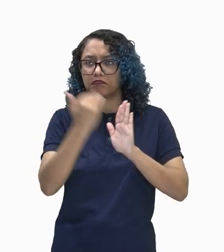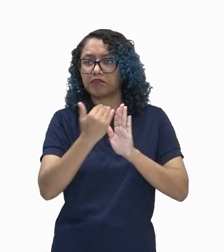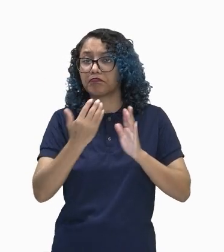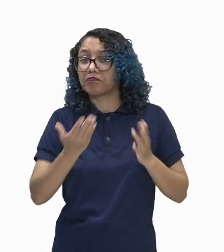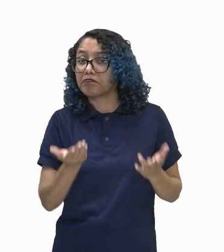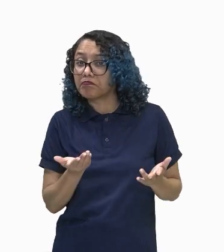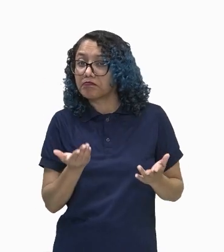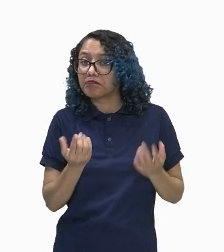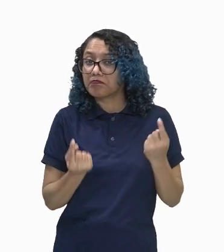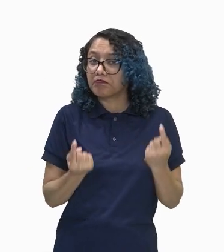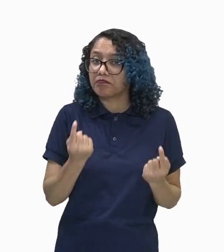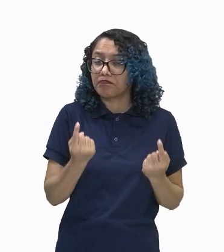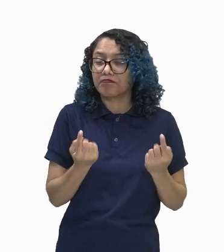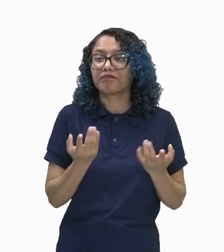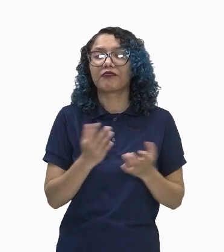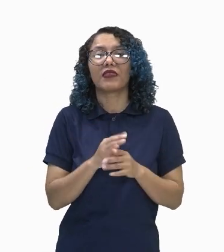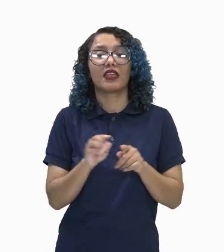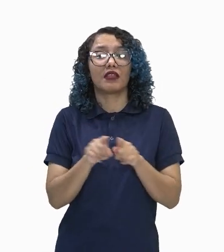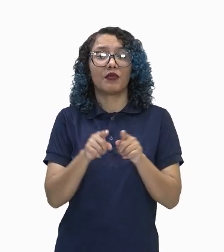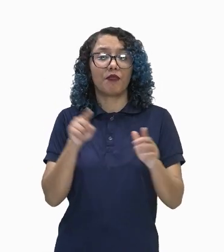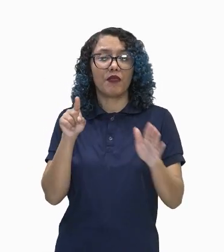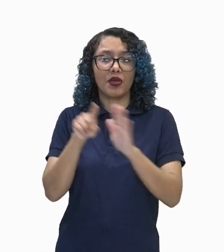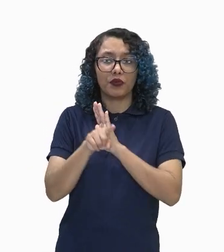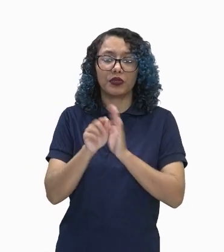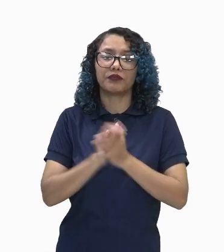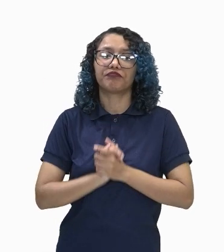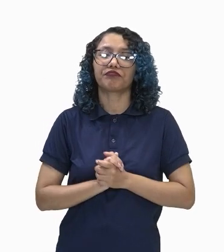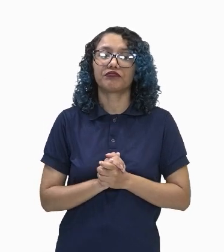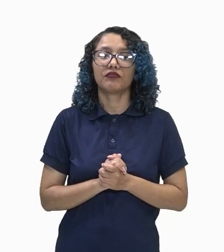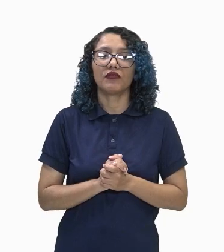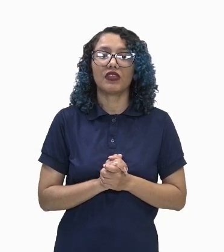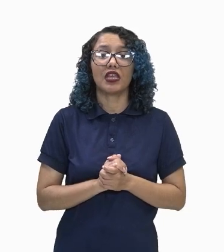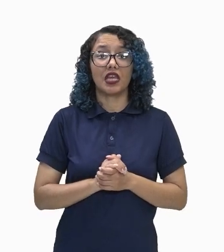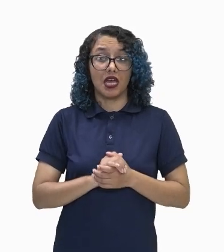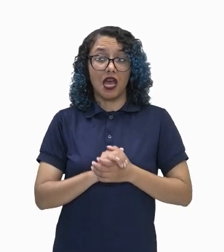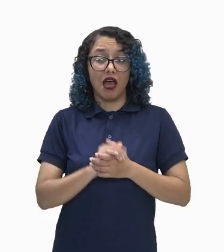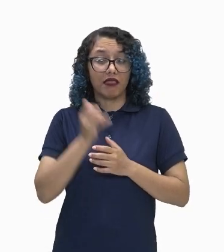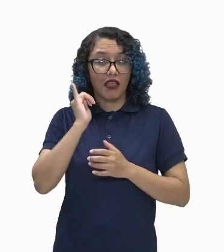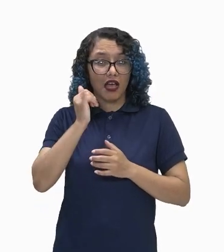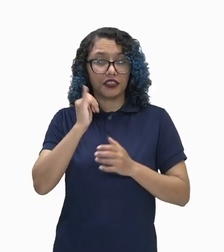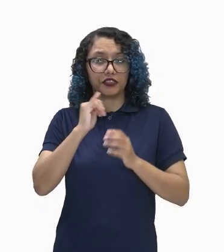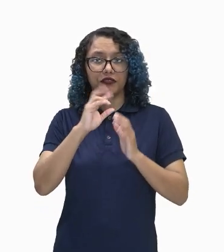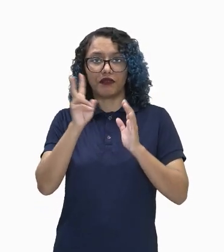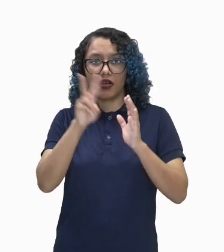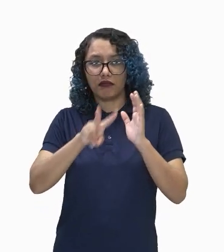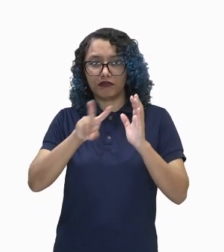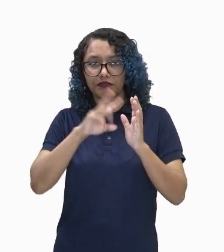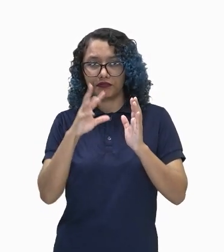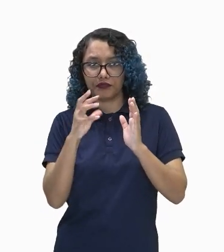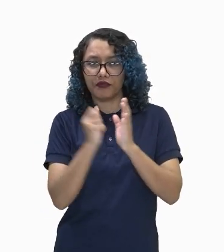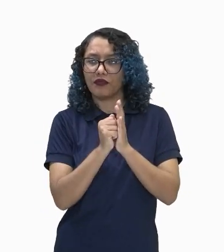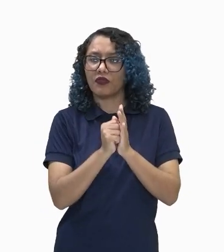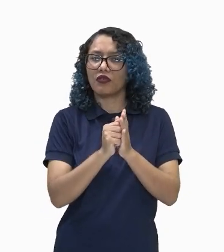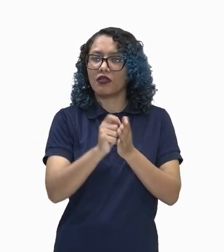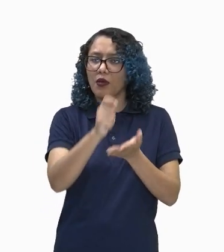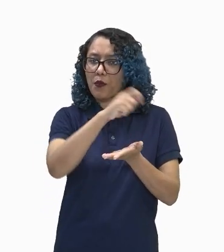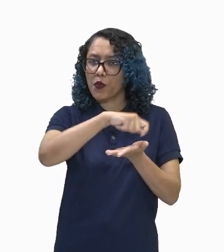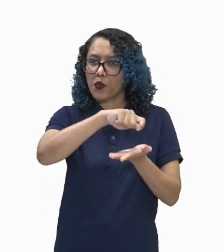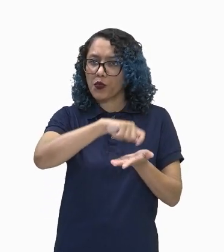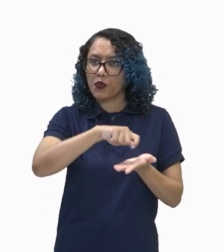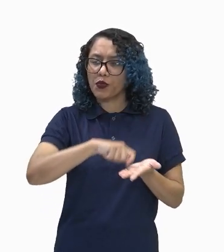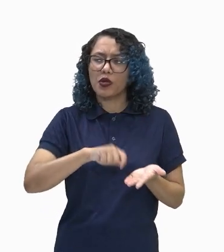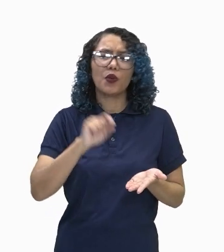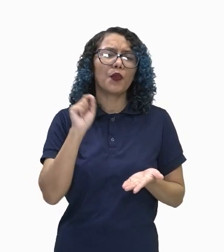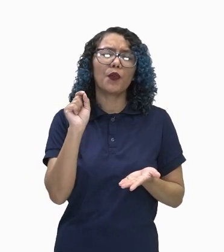nossa pergunta: o que anotar sobre a narrativa audiovisual? Não é? É importante ter critérios para fazer